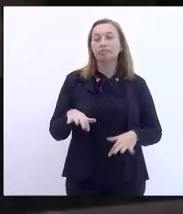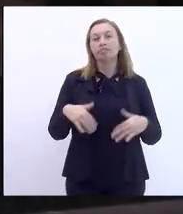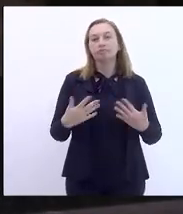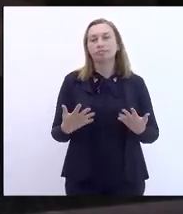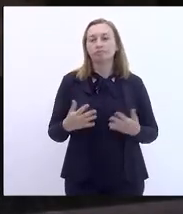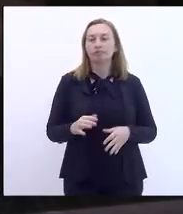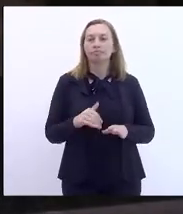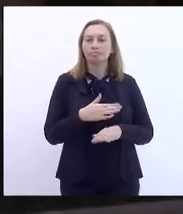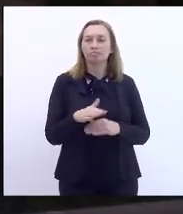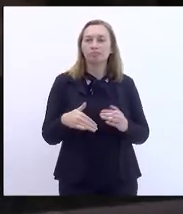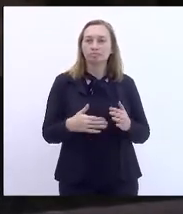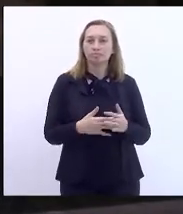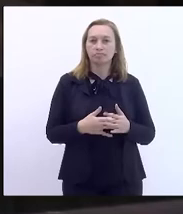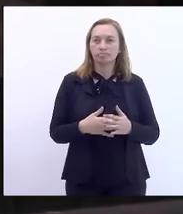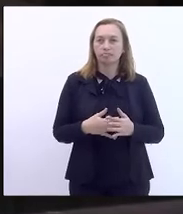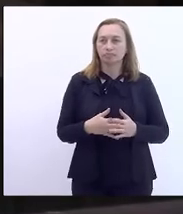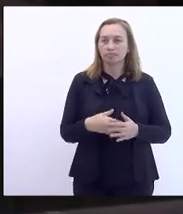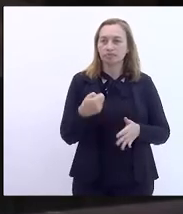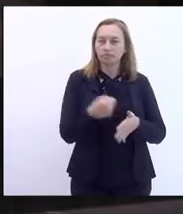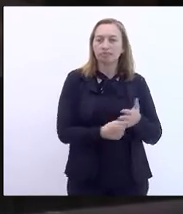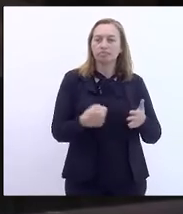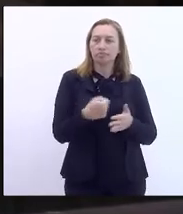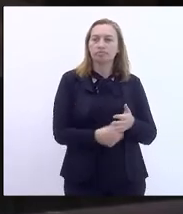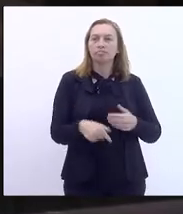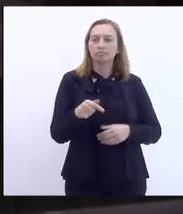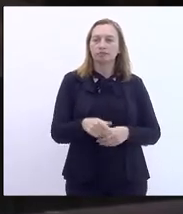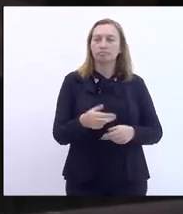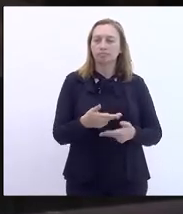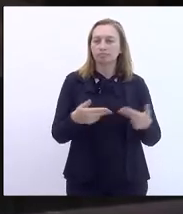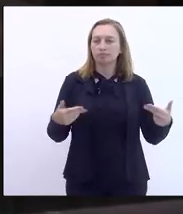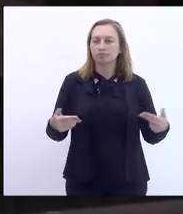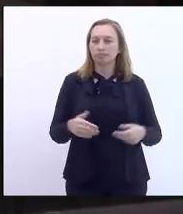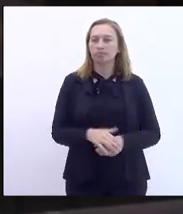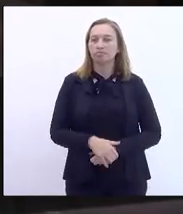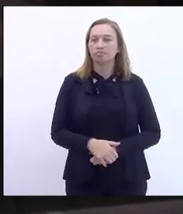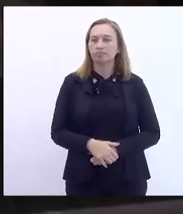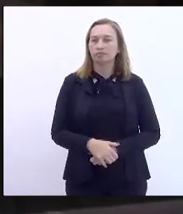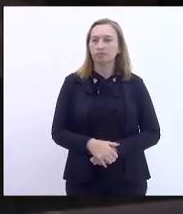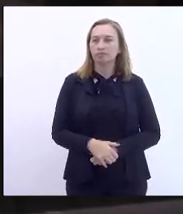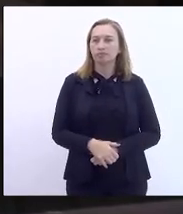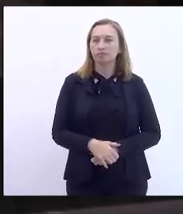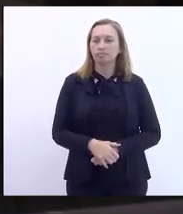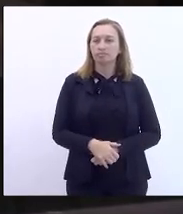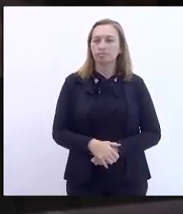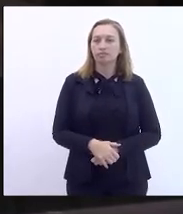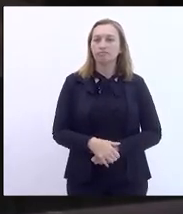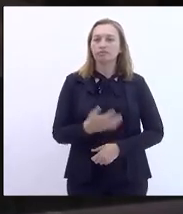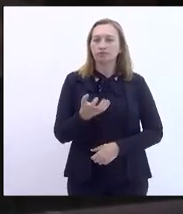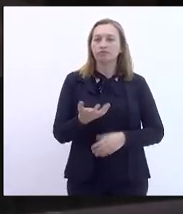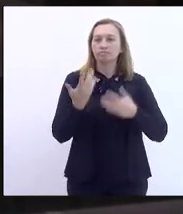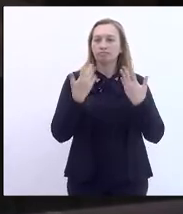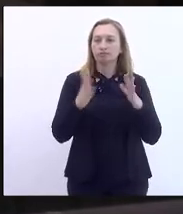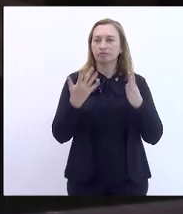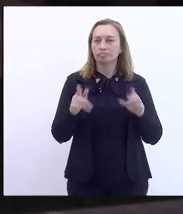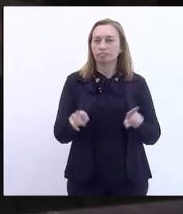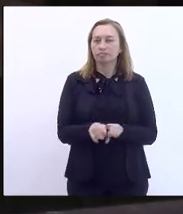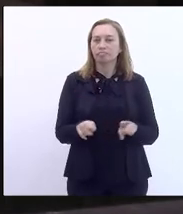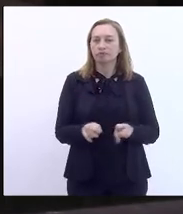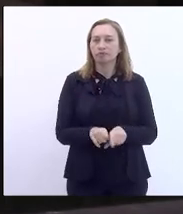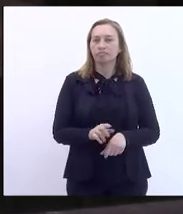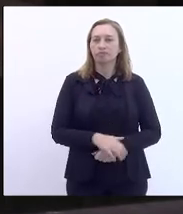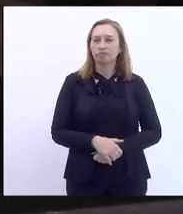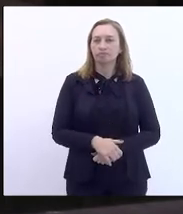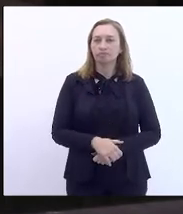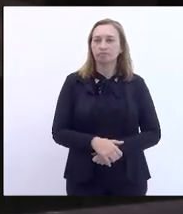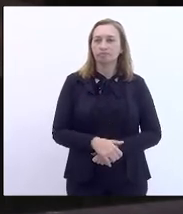fim a todos e todas que lutam aqui são muitos e muitas quero parabenizar também assim como